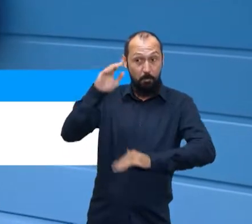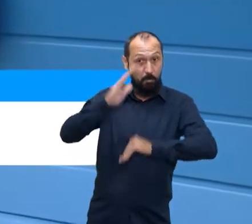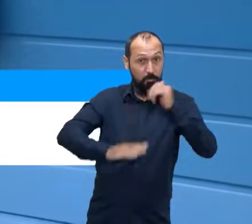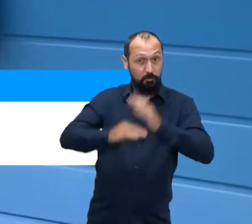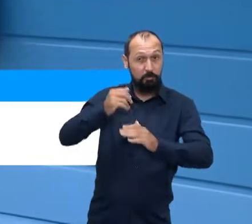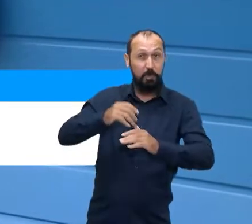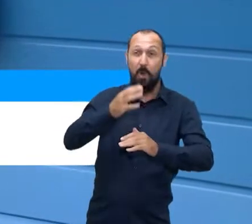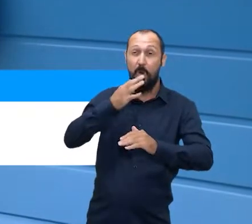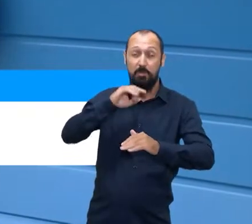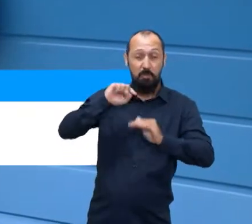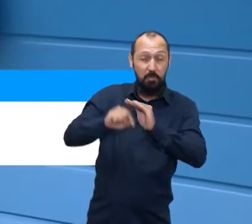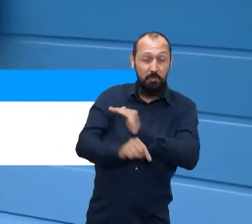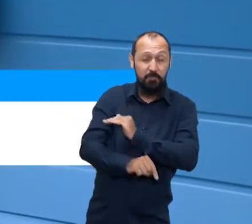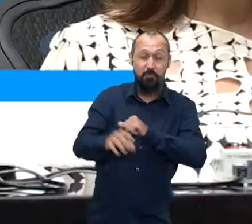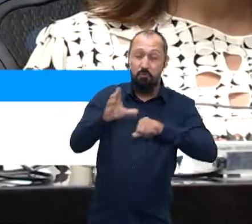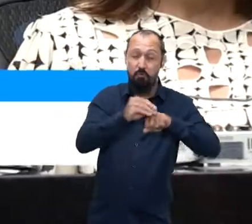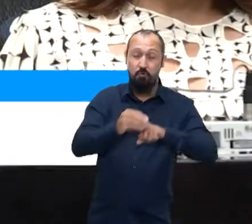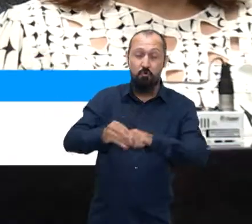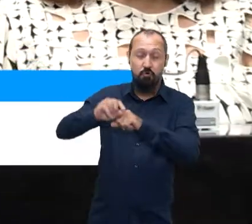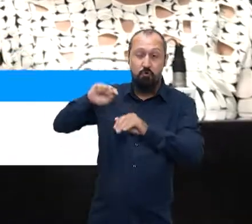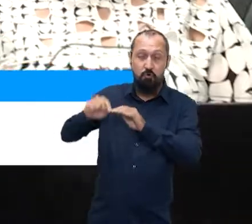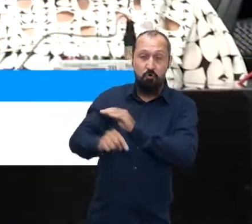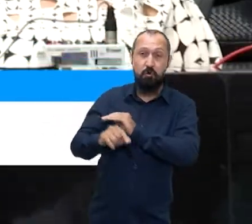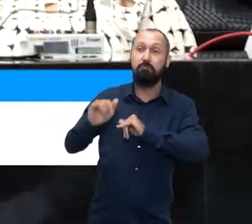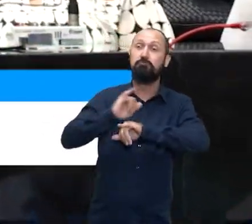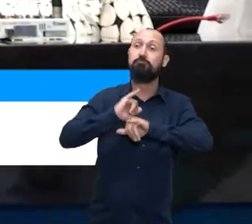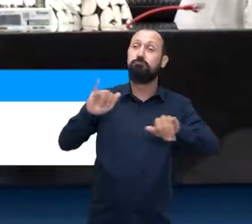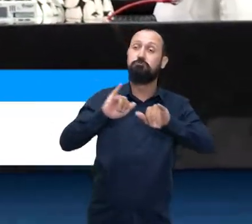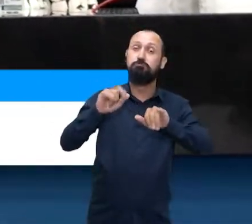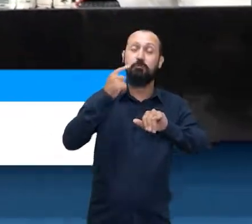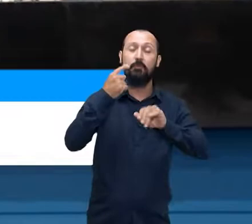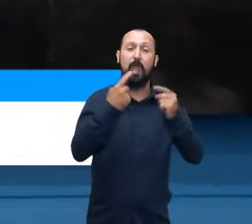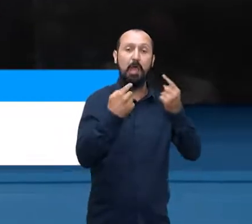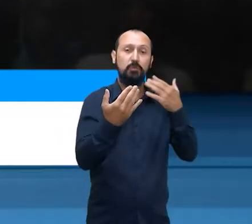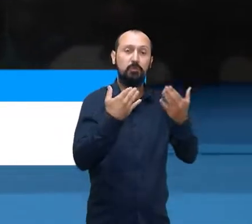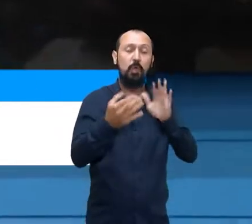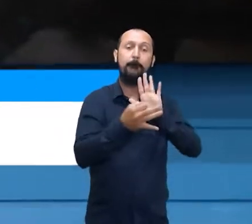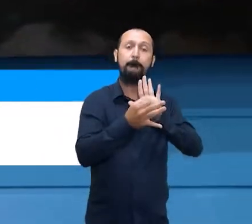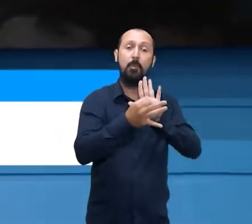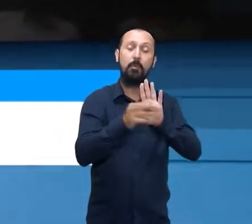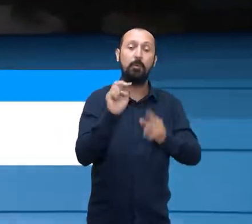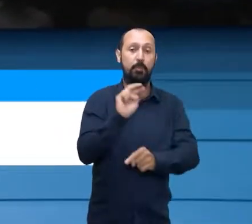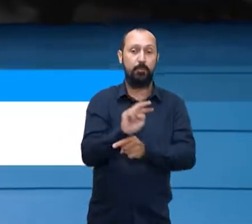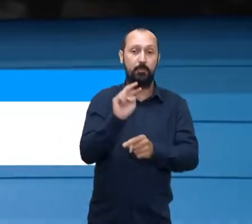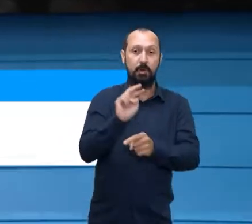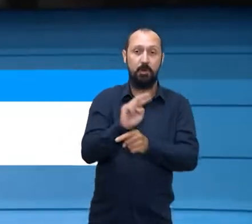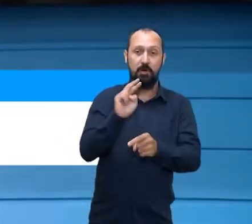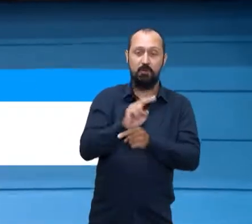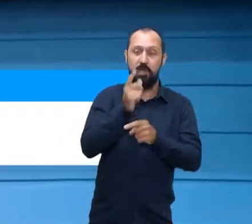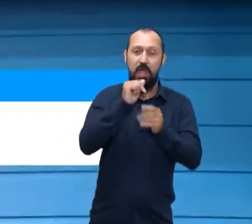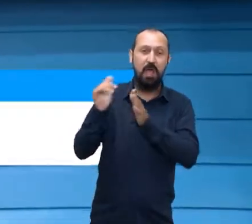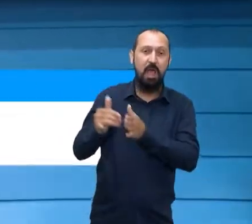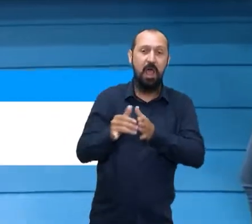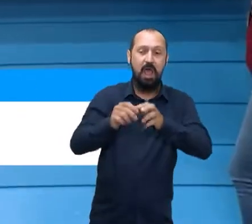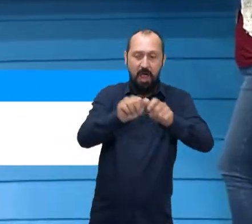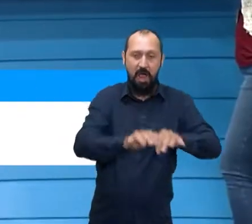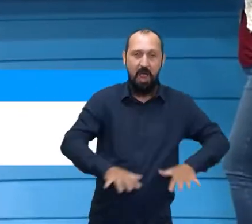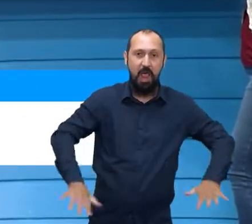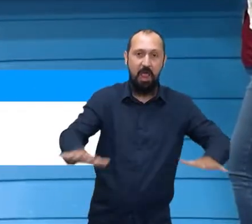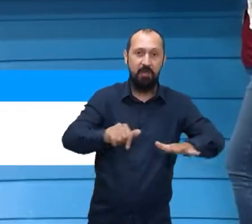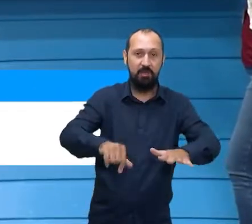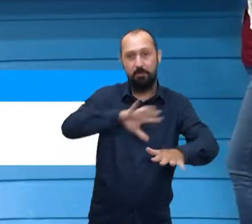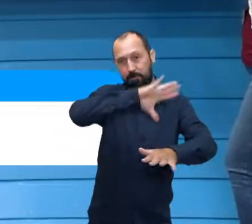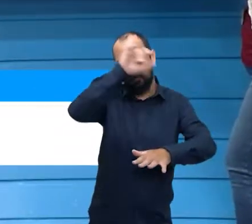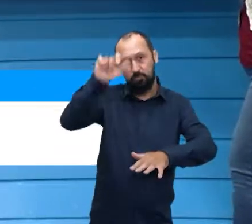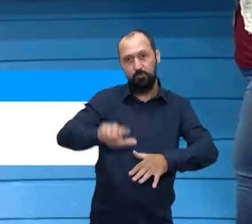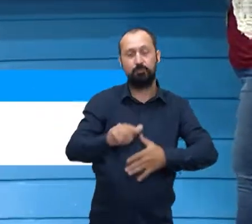especialistas de diversas instituições que acarretam em discussões e propostas para a conservação dos recursos hídricos de